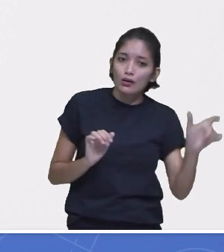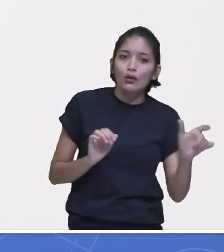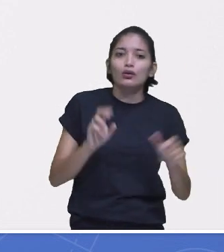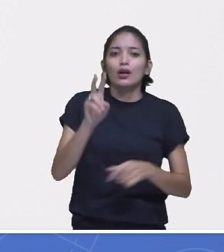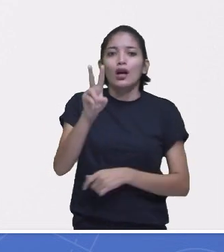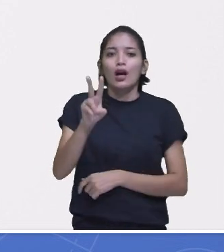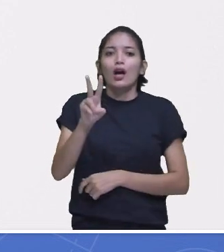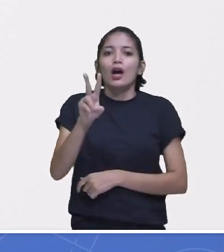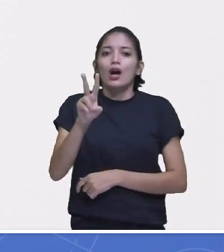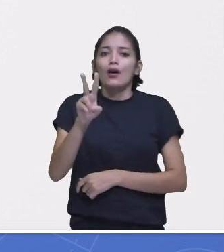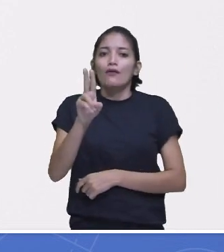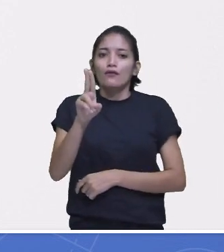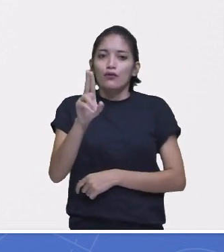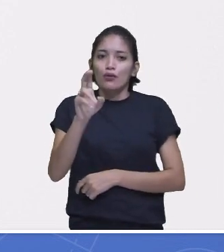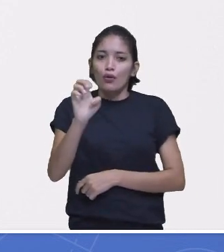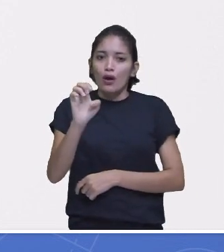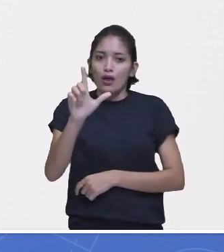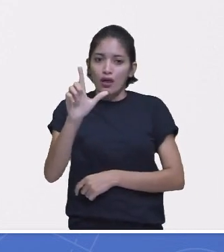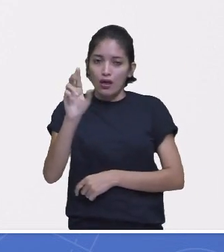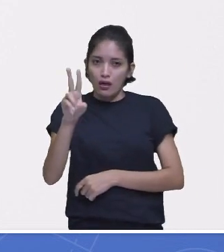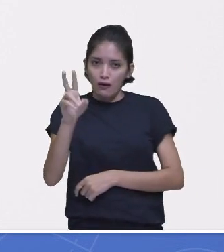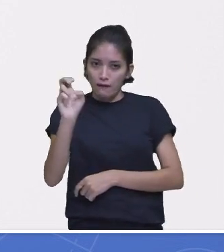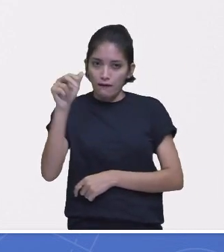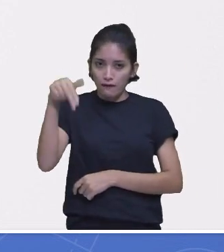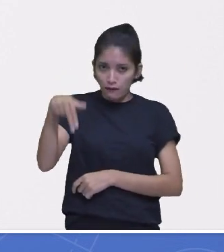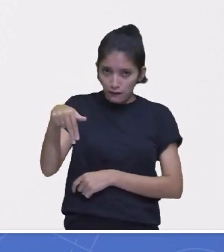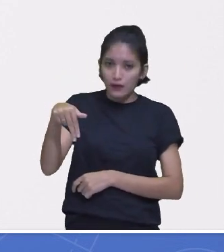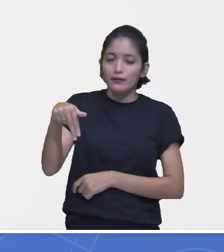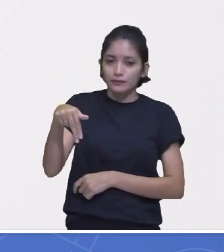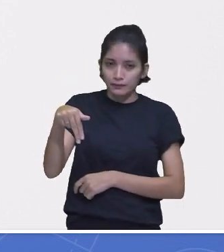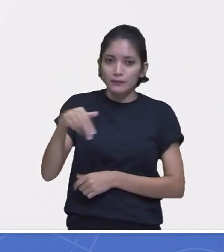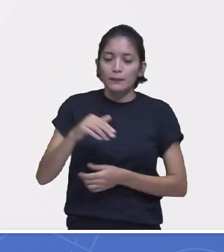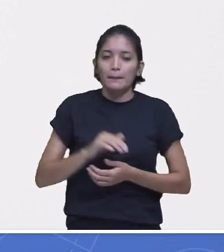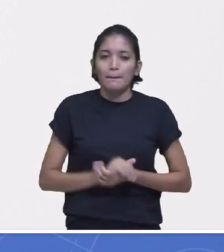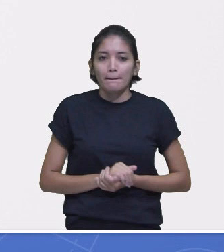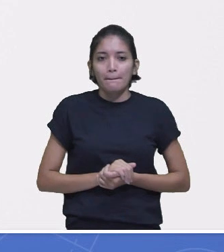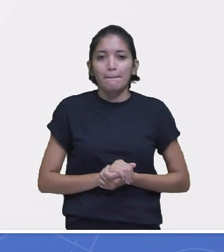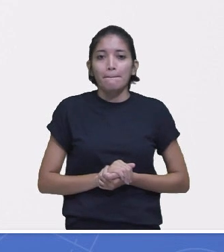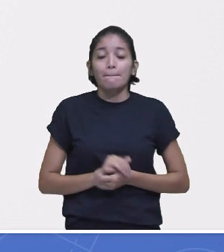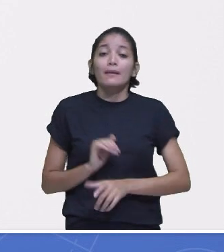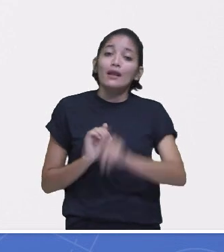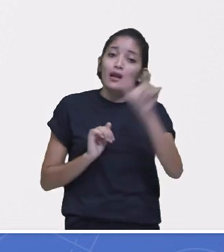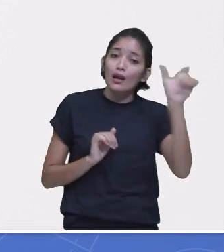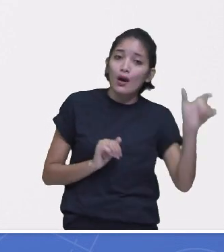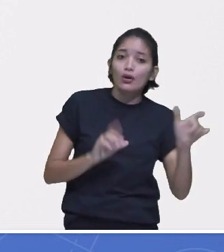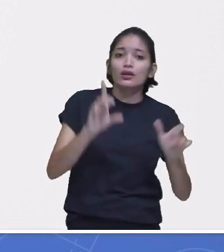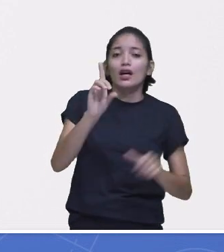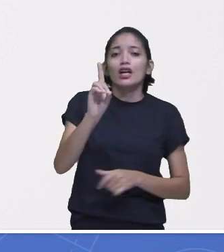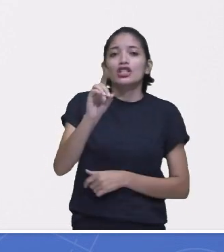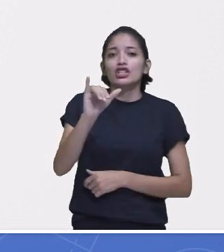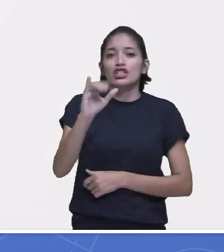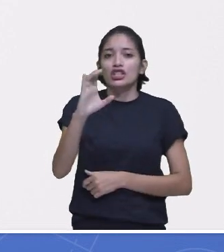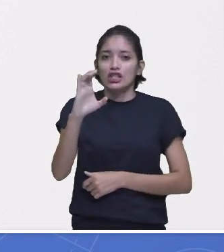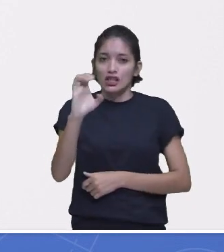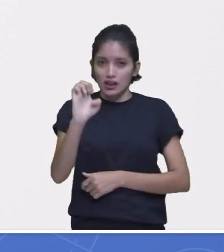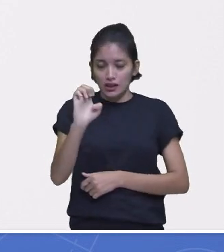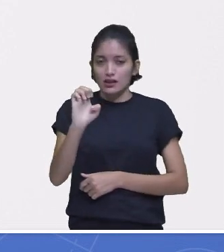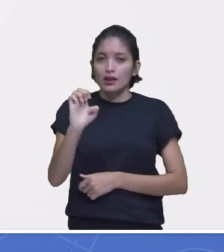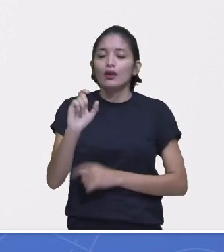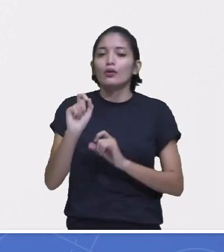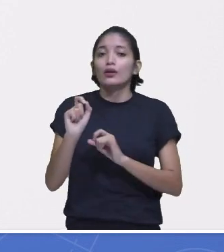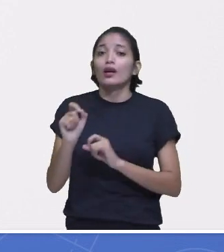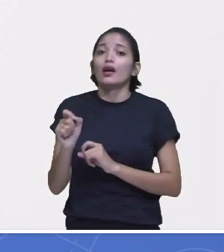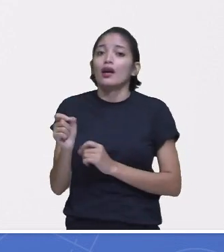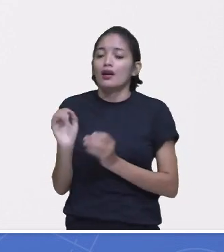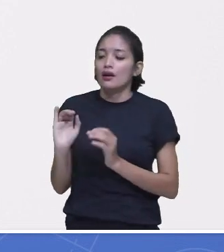refiro a los novios, eles voltam, eles vuelven. E disse, eu estou me referindo a quem? Ao